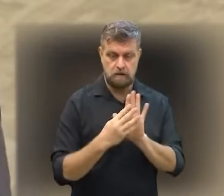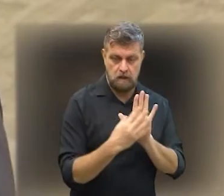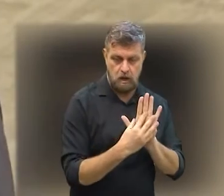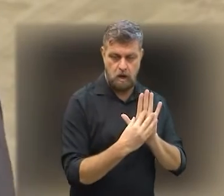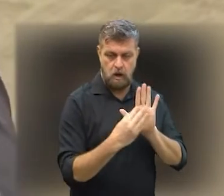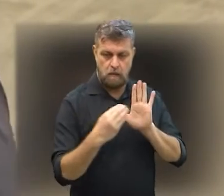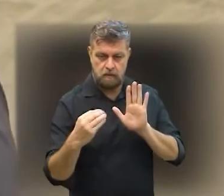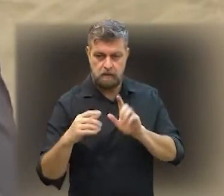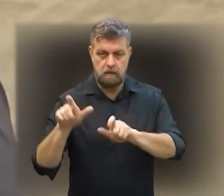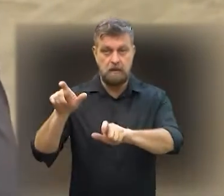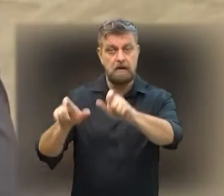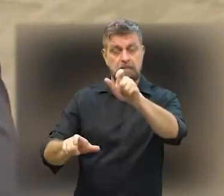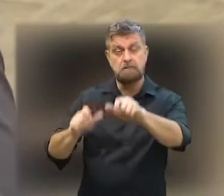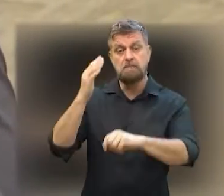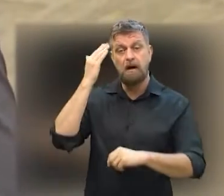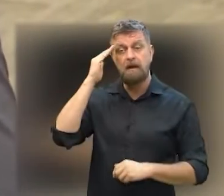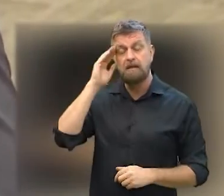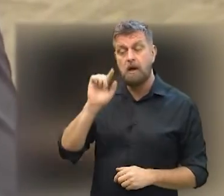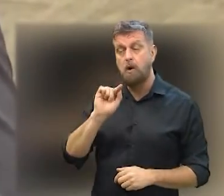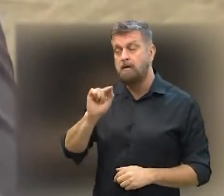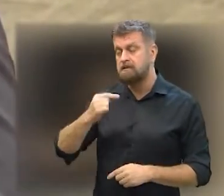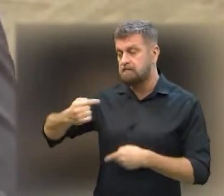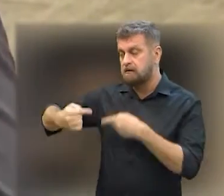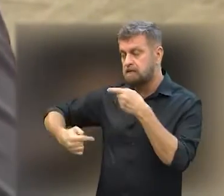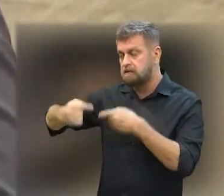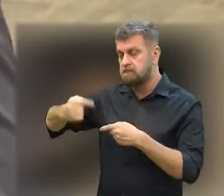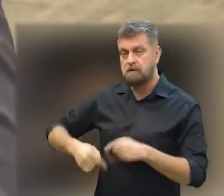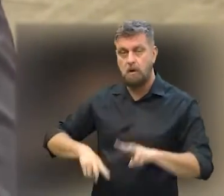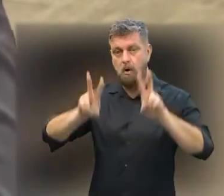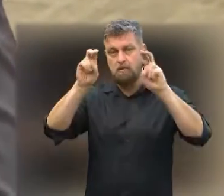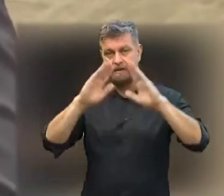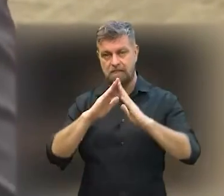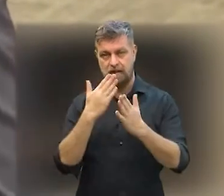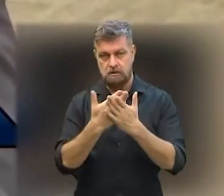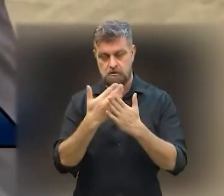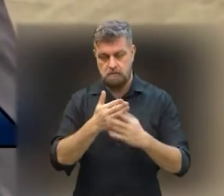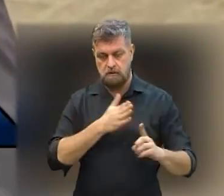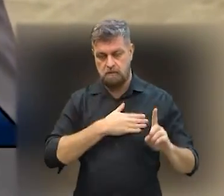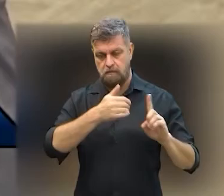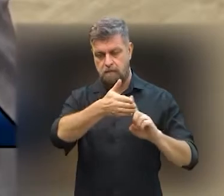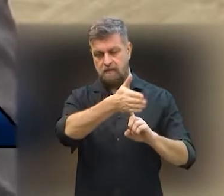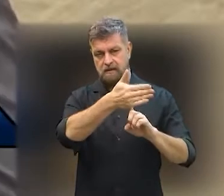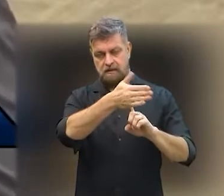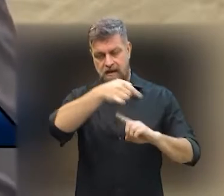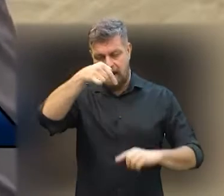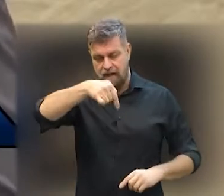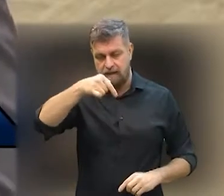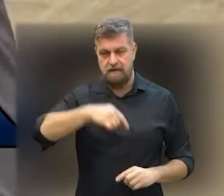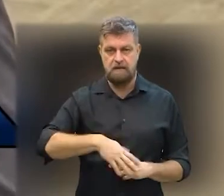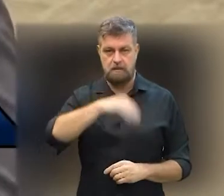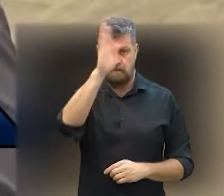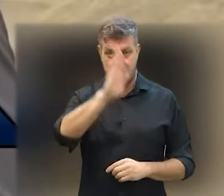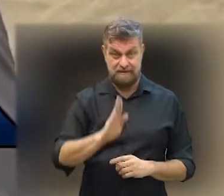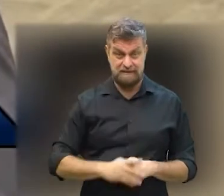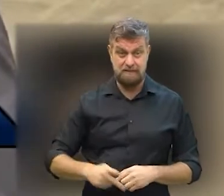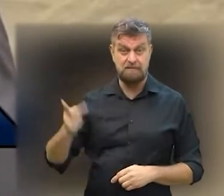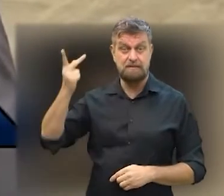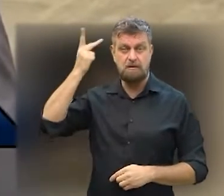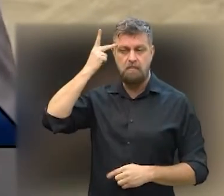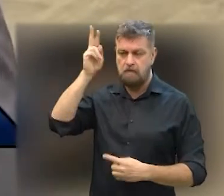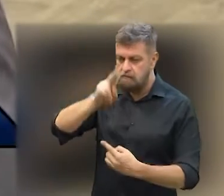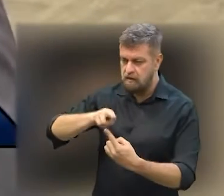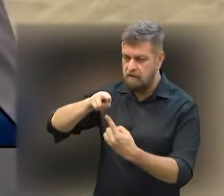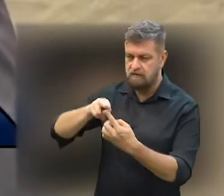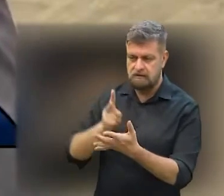é bem abrangente para que as pessoas possam entender o que vem sendo discutido de escola militar no Brasil e principalmente São Paulo. São Paulo é